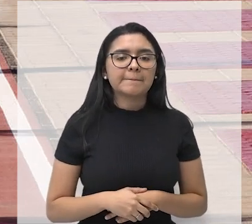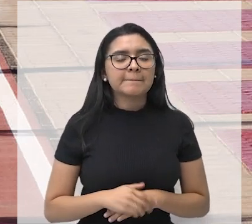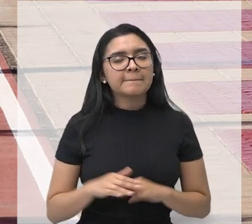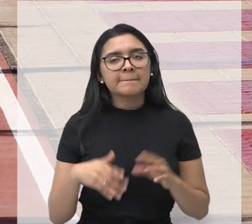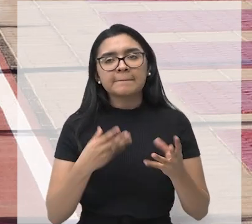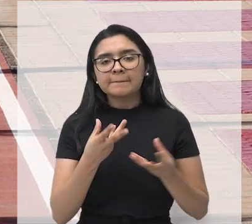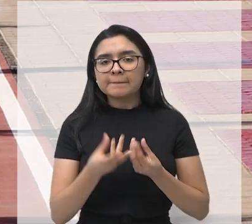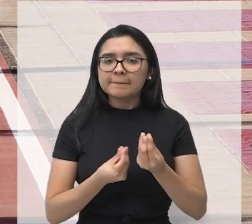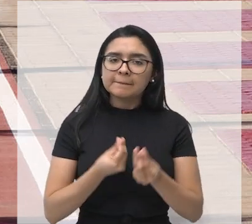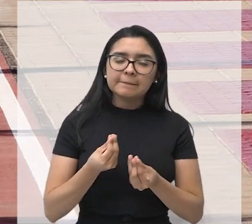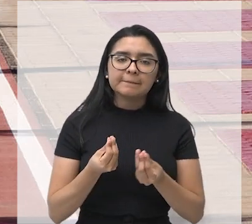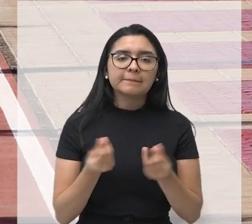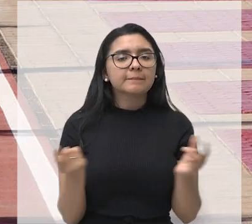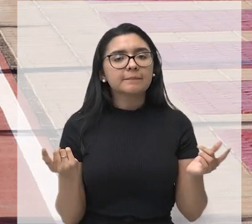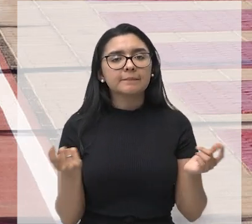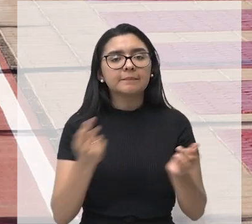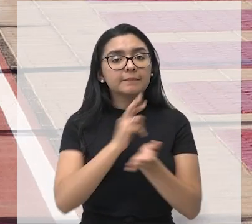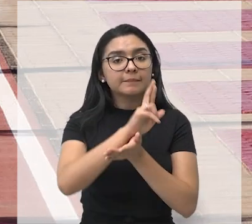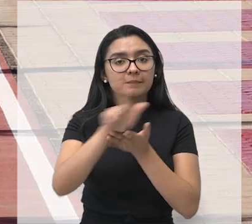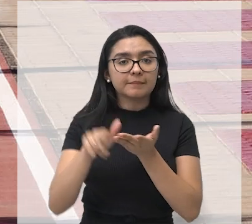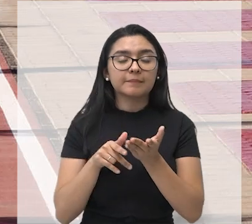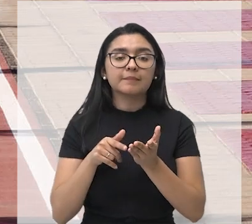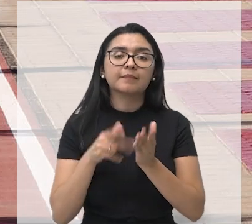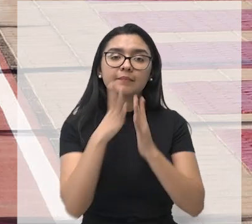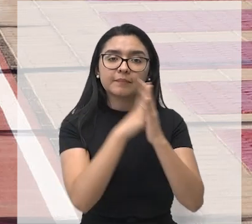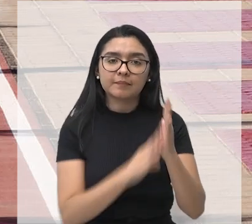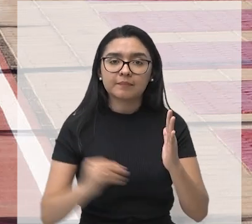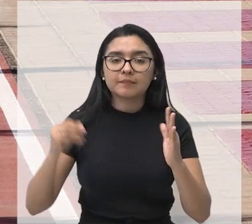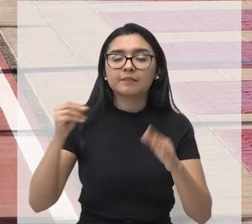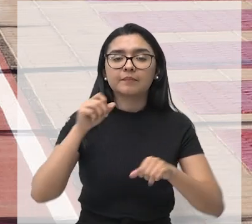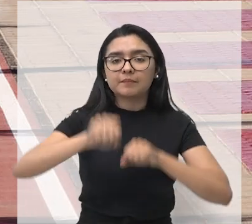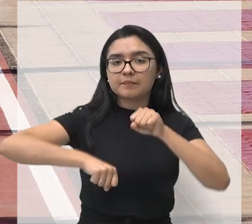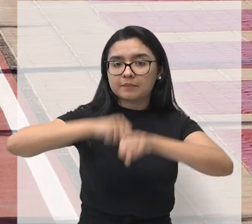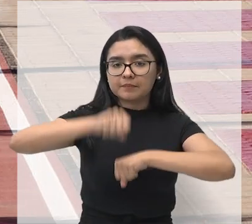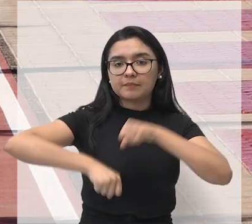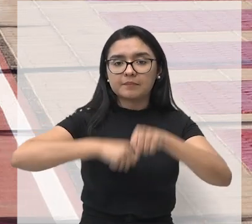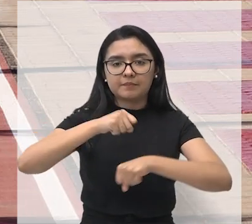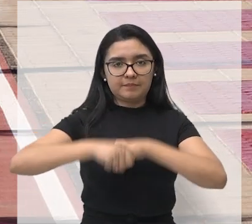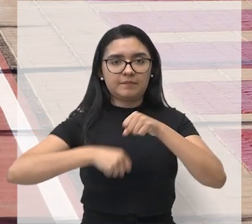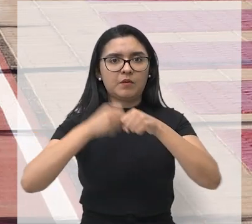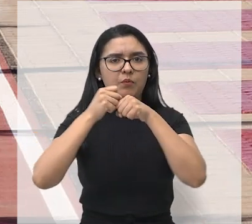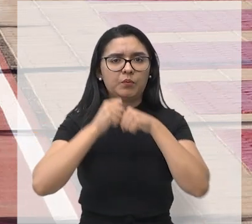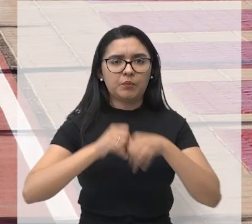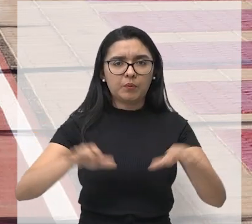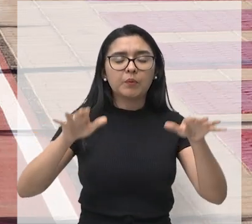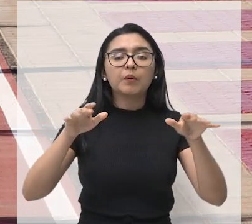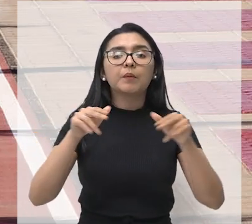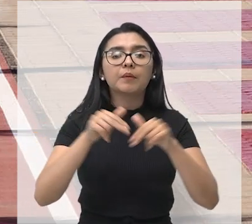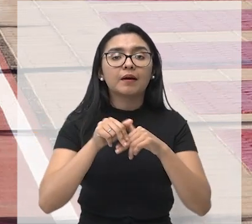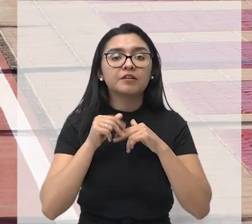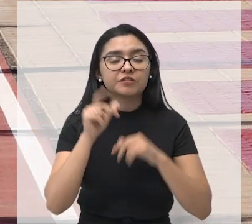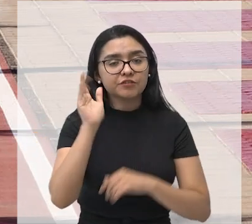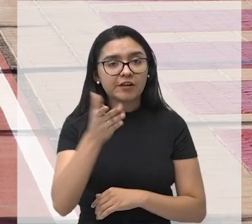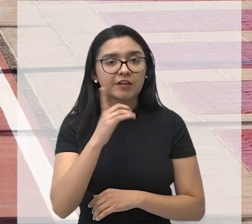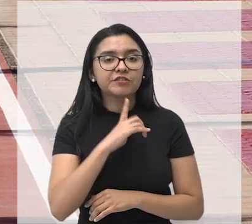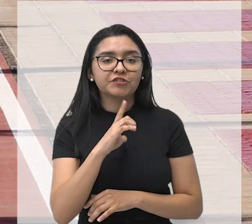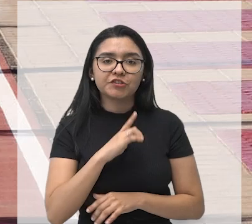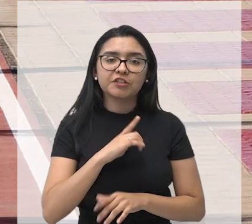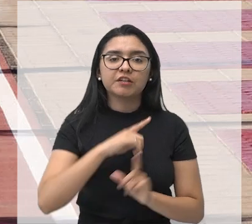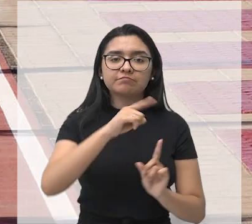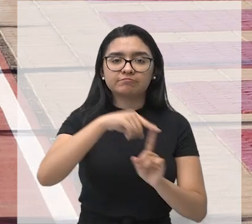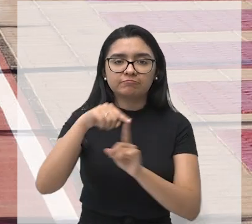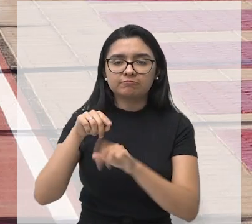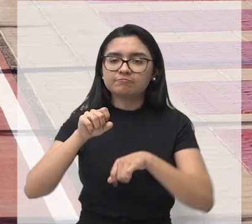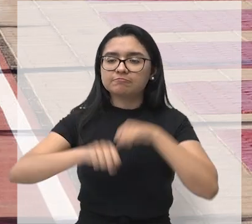como é que eu posso dizer para vocês, vários modelos. E isso causou uma explosão, até porque já tinha modelos para criança